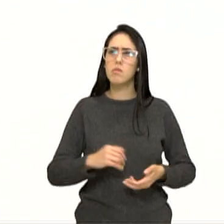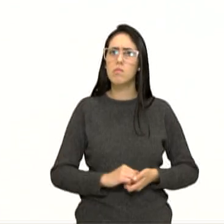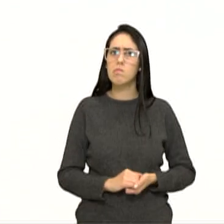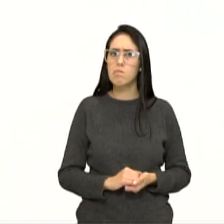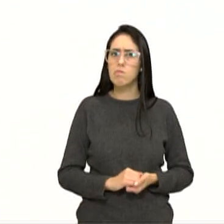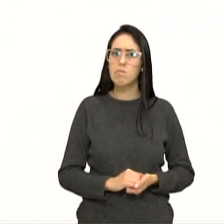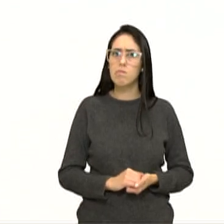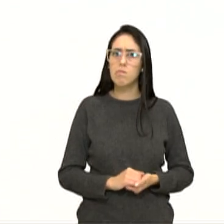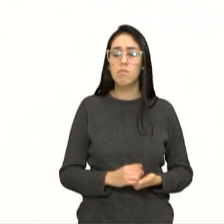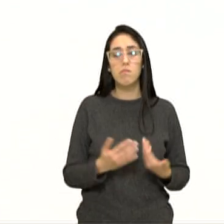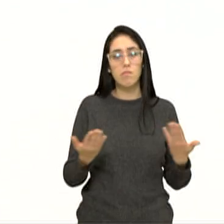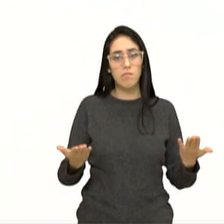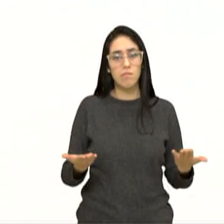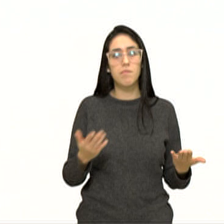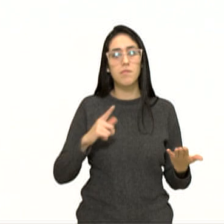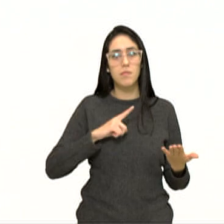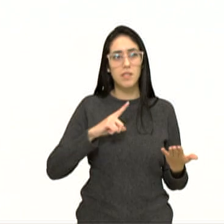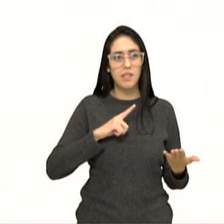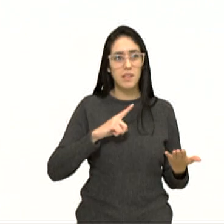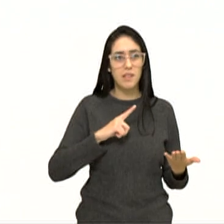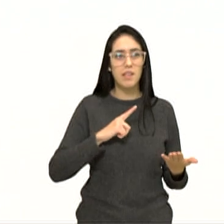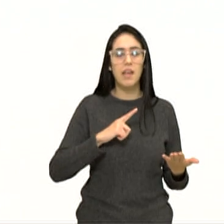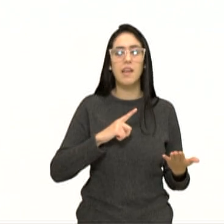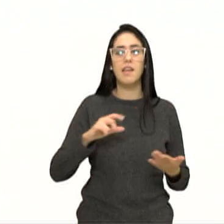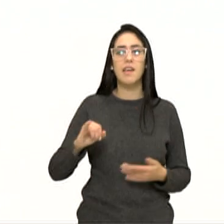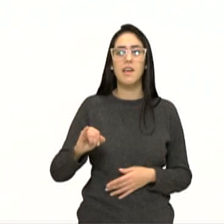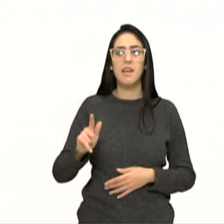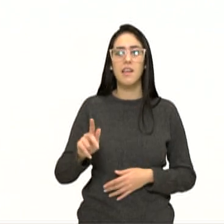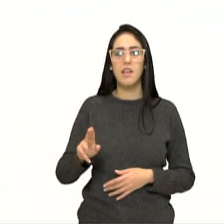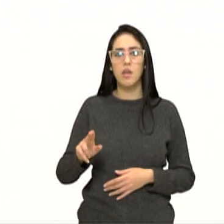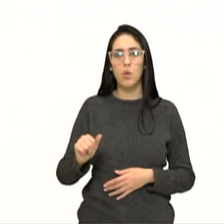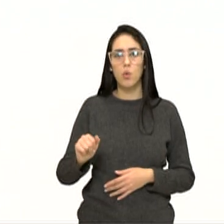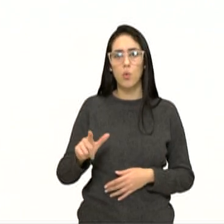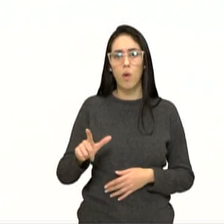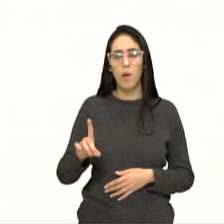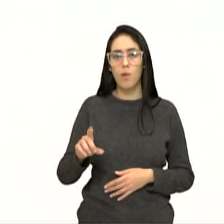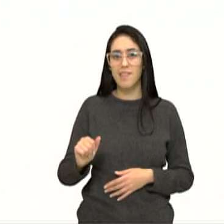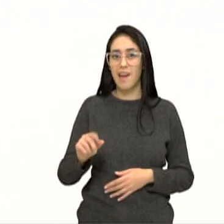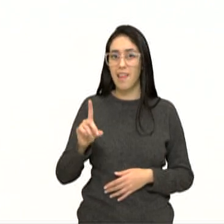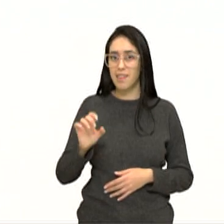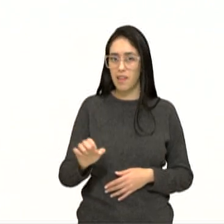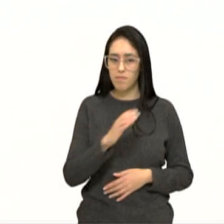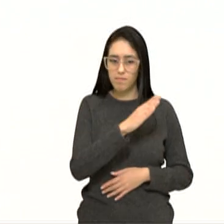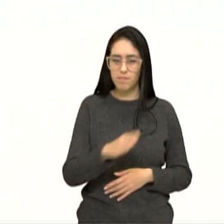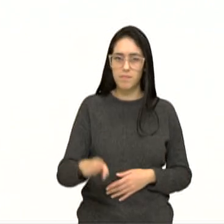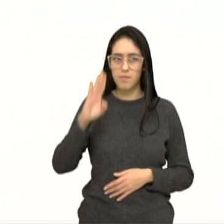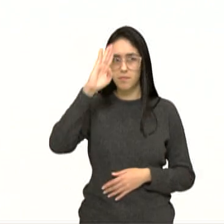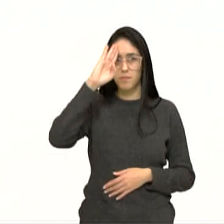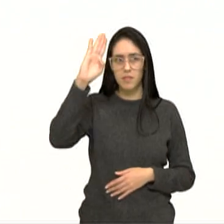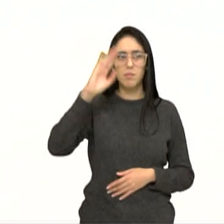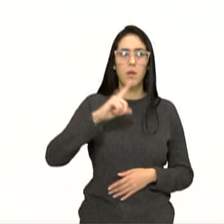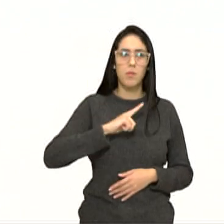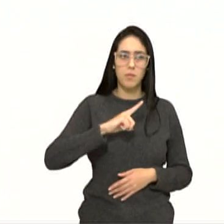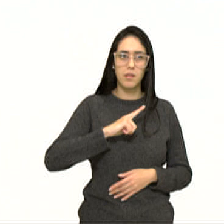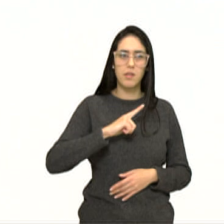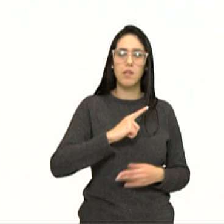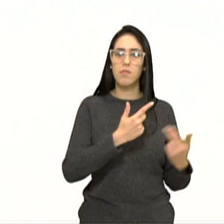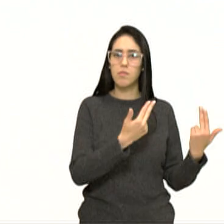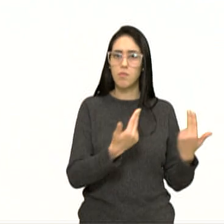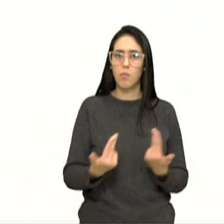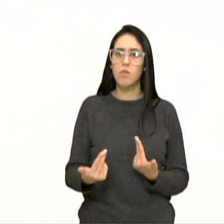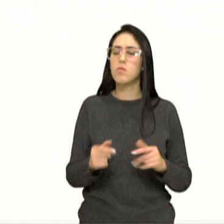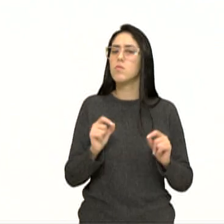Então, aqui eu tenho uma igualdade. Aqui na minha diagonal principal, eu tenho uma igualdade. Eu tenho que fazer o